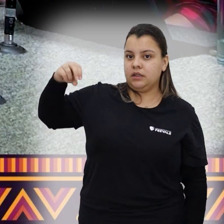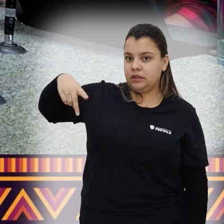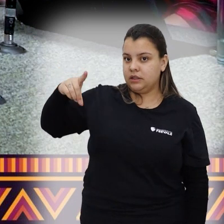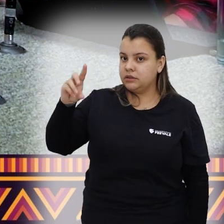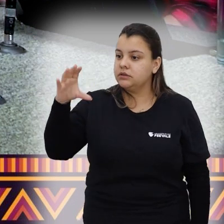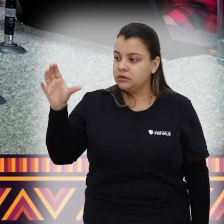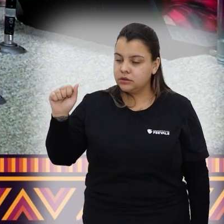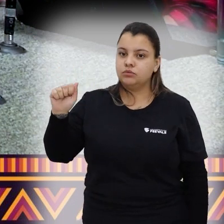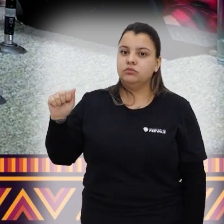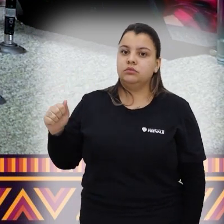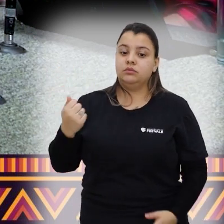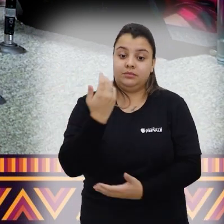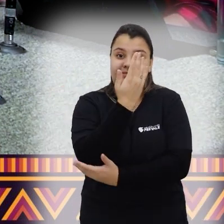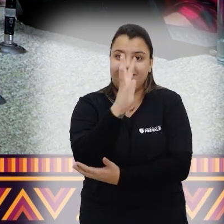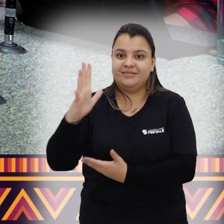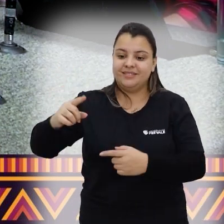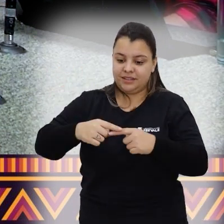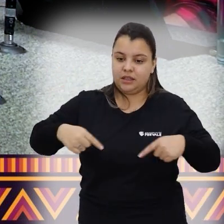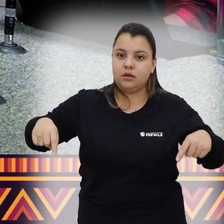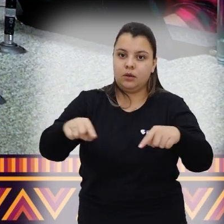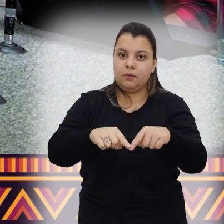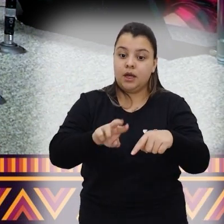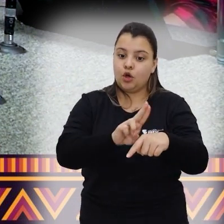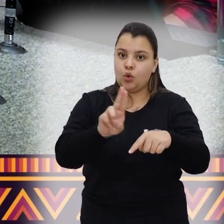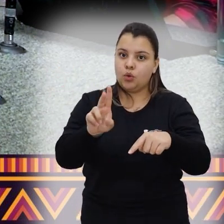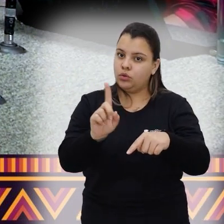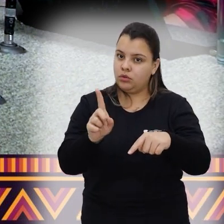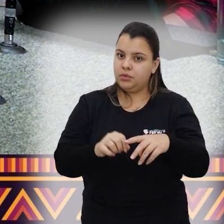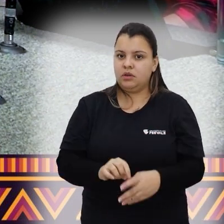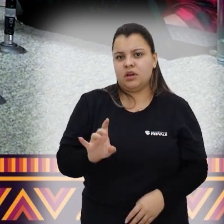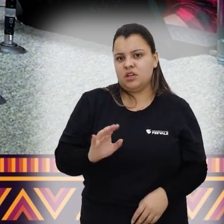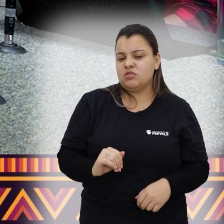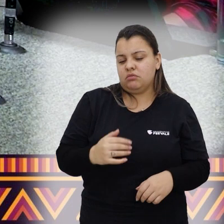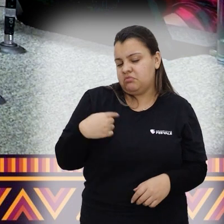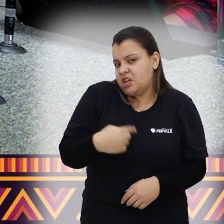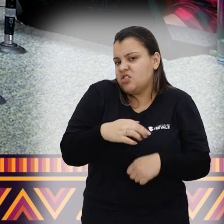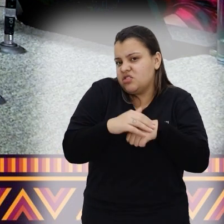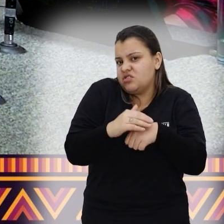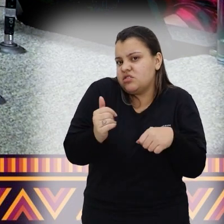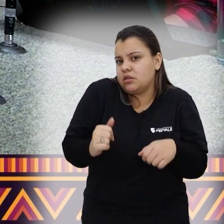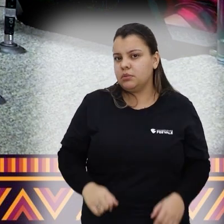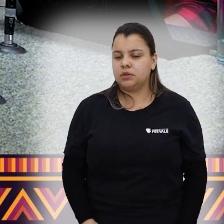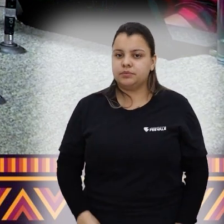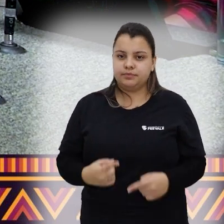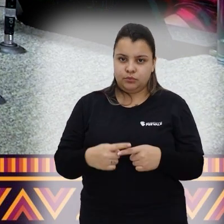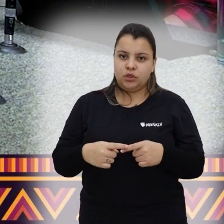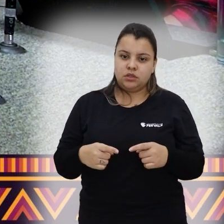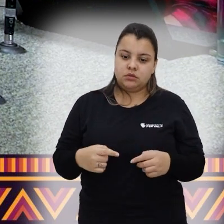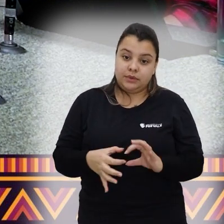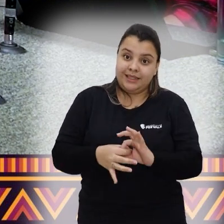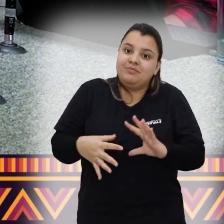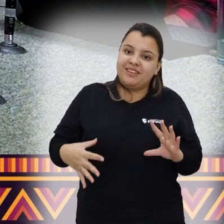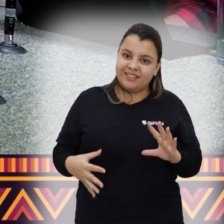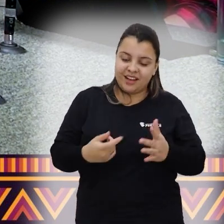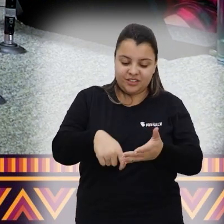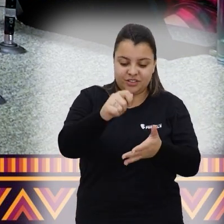Alegre. Né? O nome do parque não é Redenção, não é Redenção. É apelido só, por este fato, né, de ali se assinar